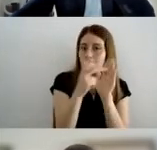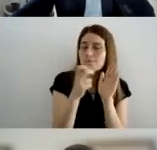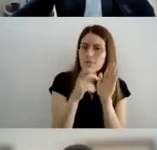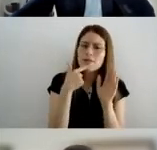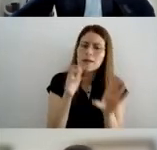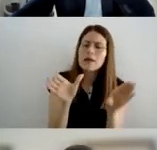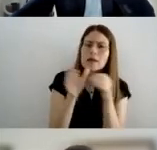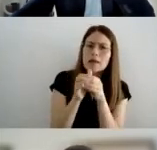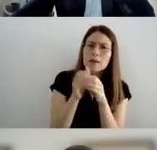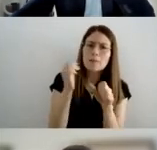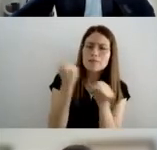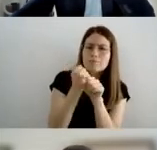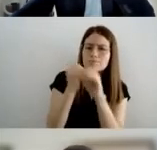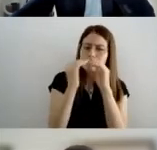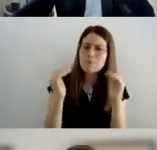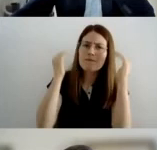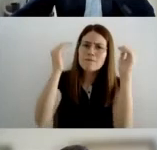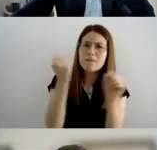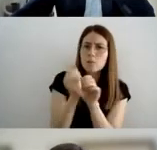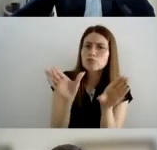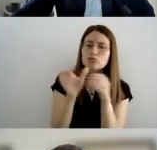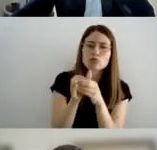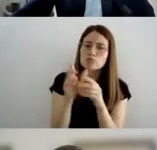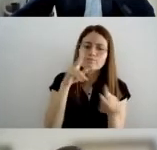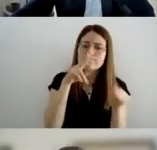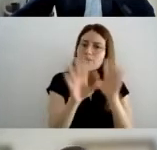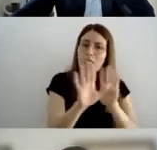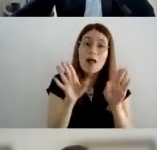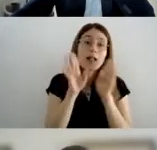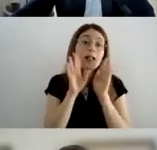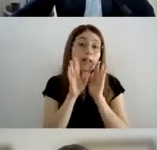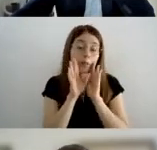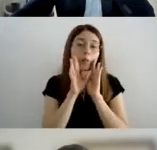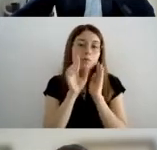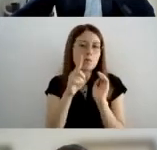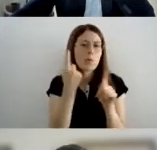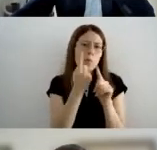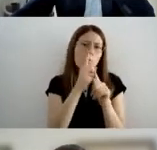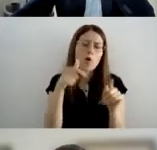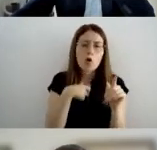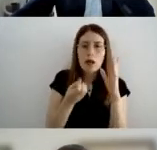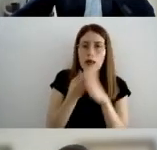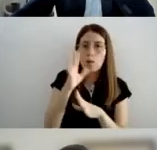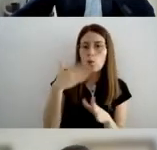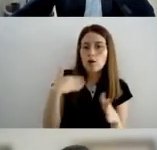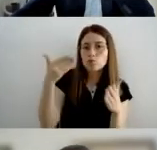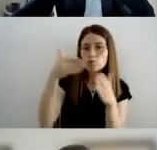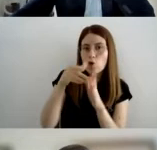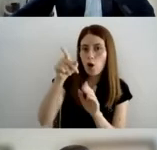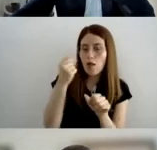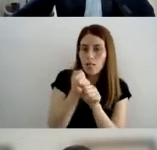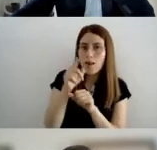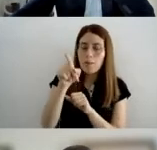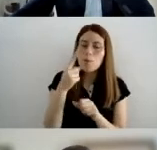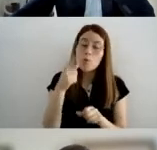alto desempenho a trabalhar em conjunto. Não interrompa, mas esteja atento. Foi uma das medidas que nós implementamos quando chegamos, porque percebemos que tínhamos